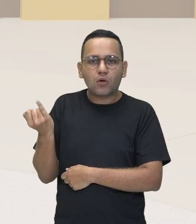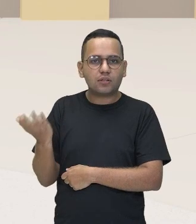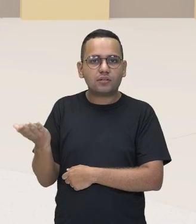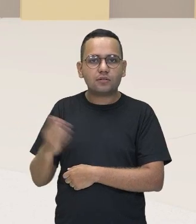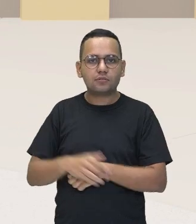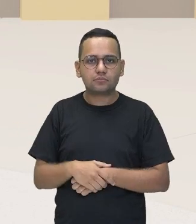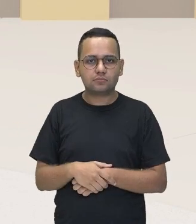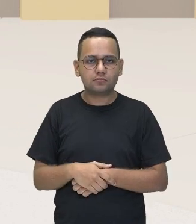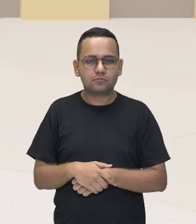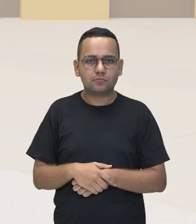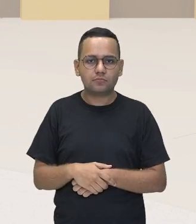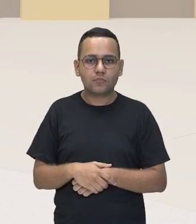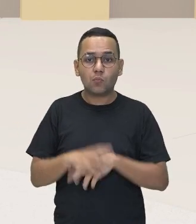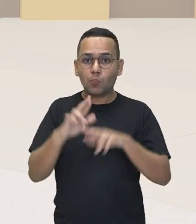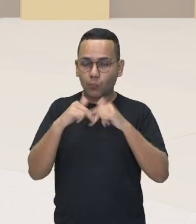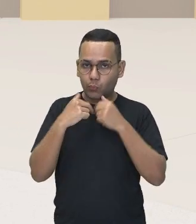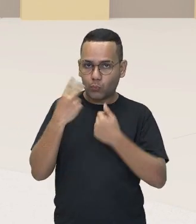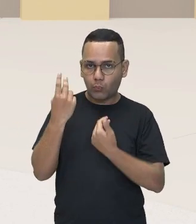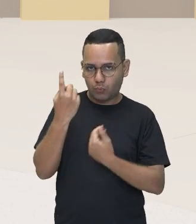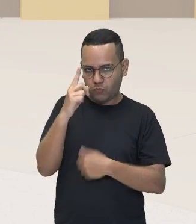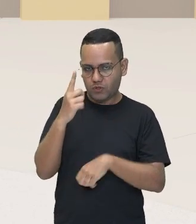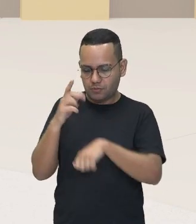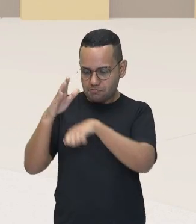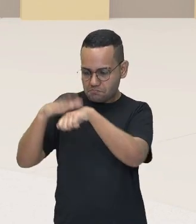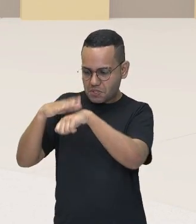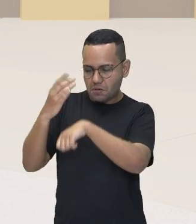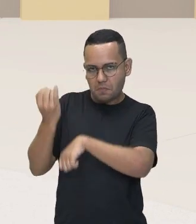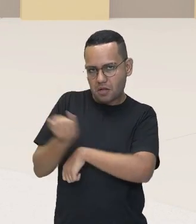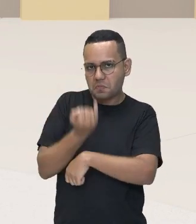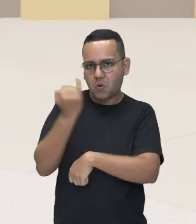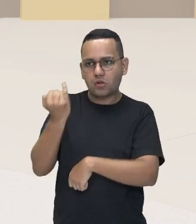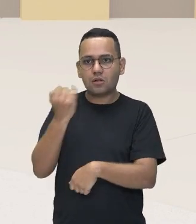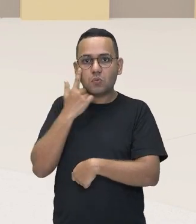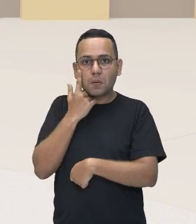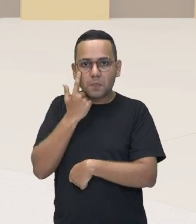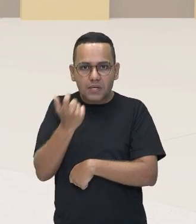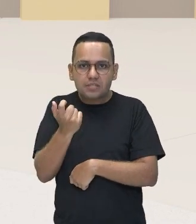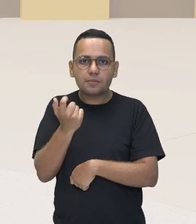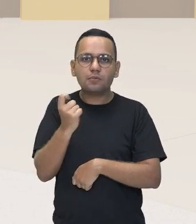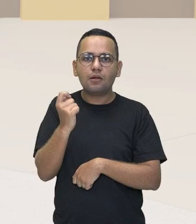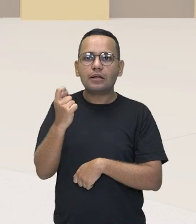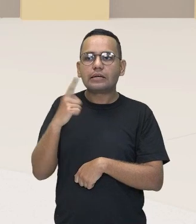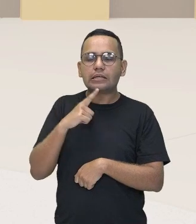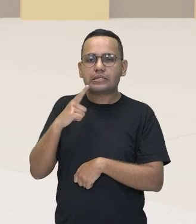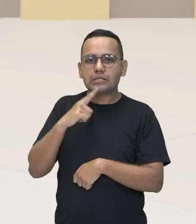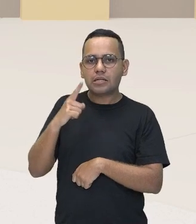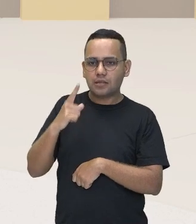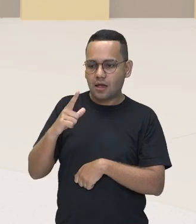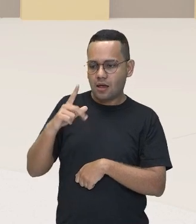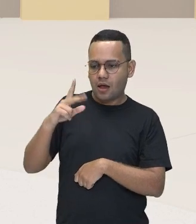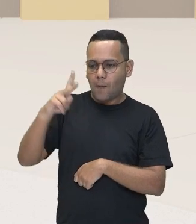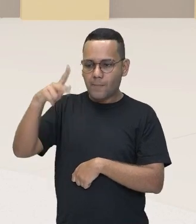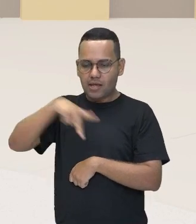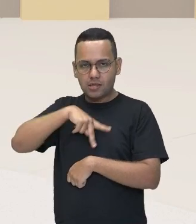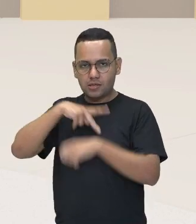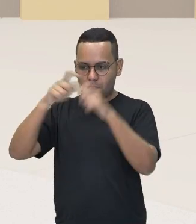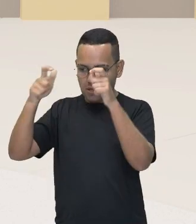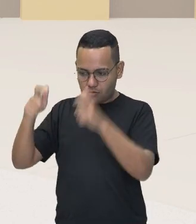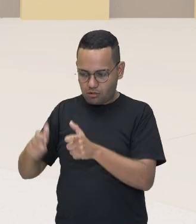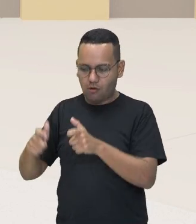partir desta tua essência, há uma questão também de quê? De pertencimento a uma localidade, a